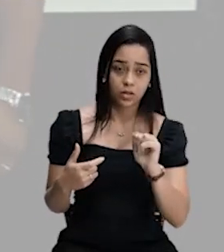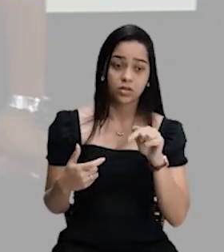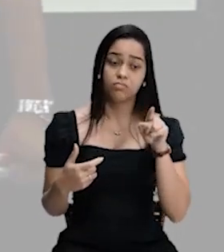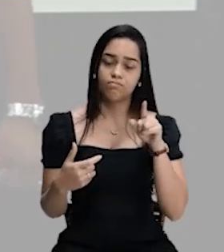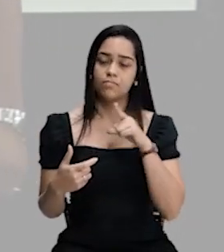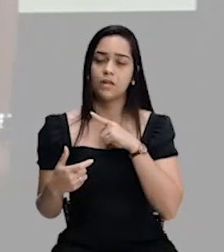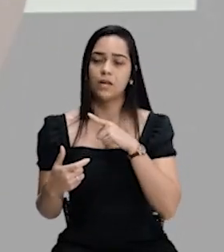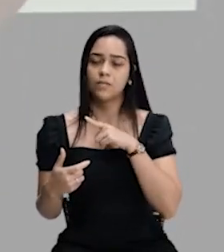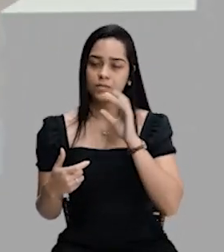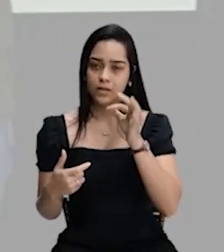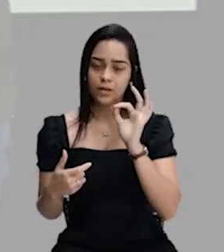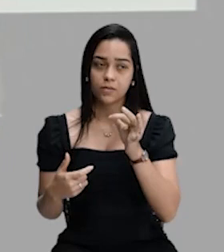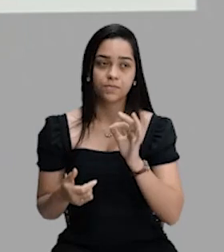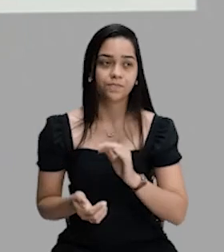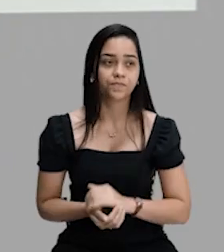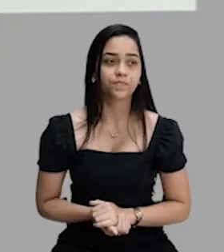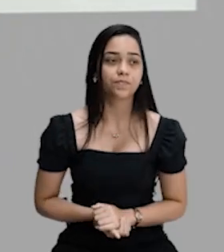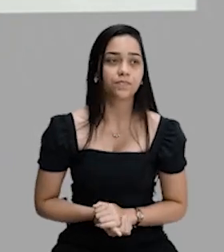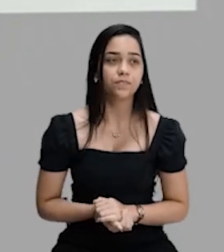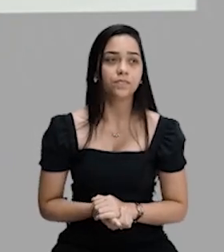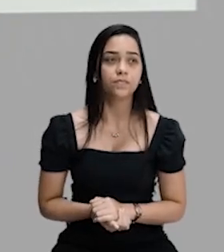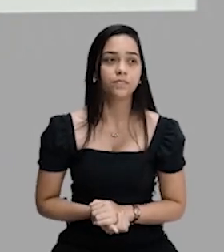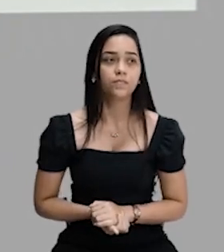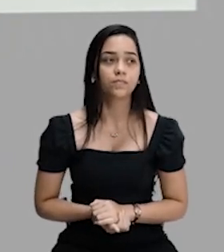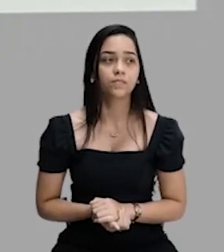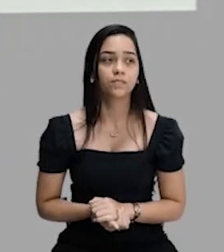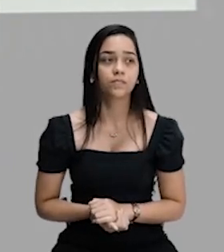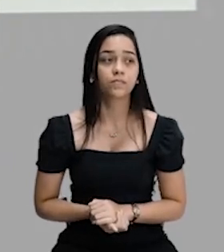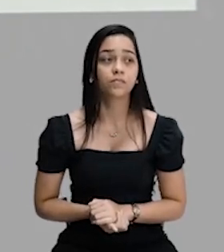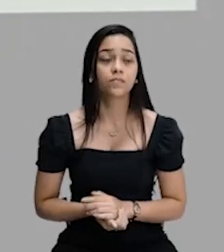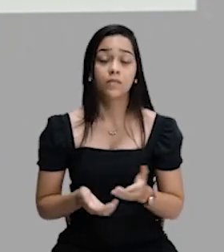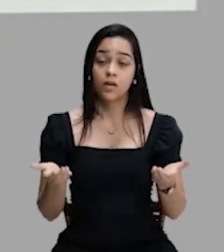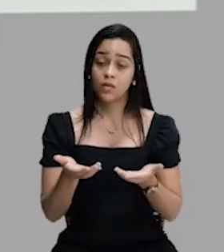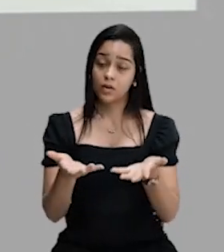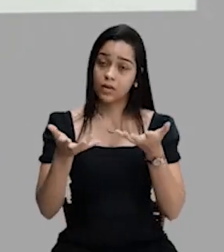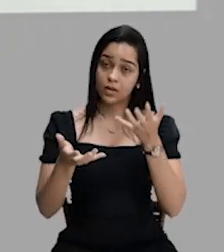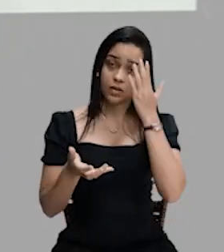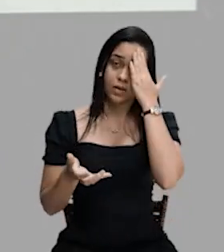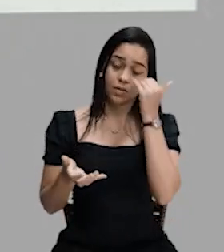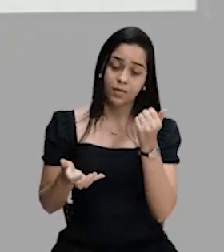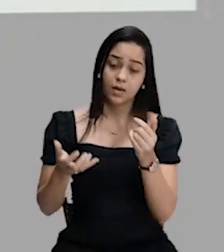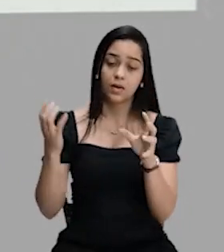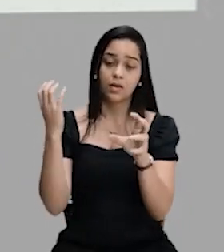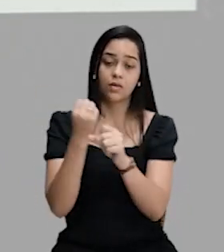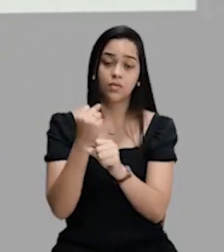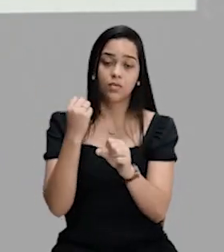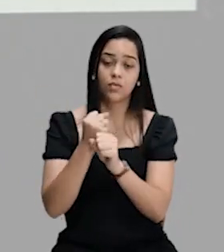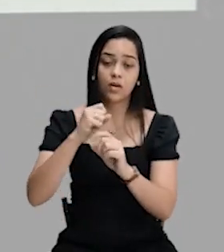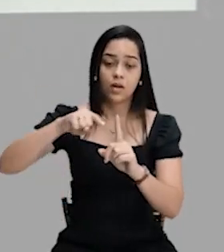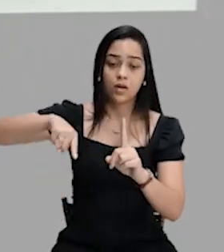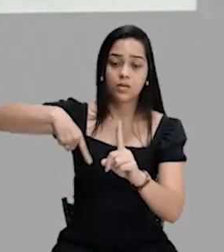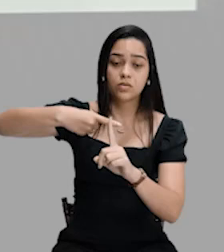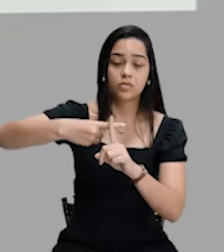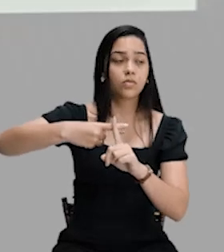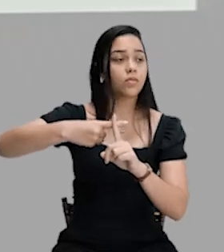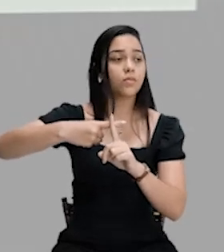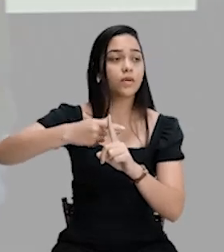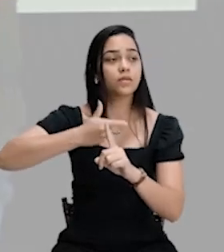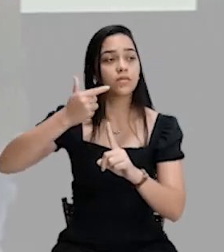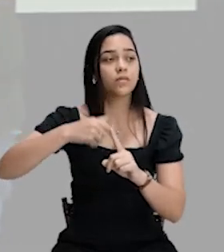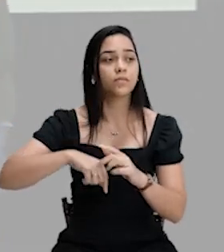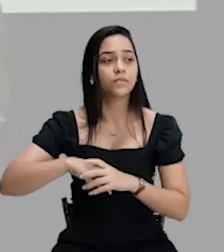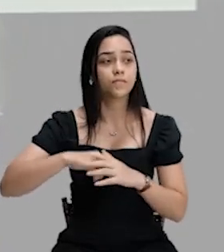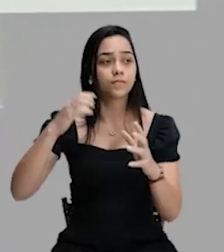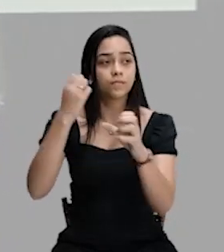tem certinho bom beleza Ele quer saber turma agora Calcule a soma dos ângulos segundo a questão